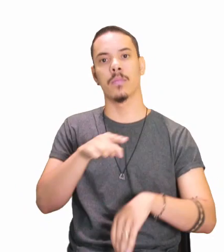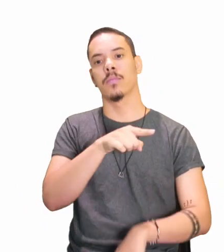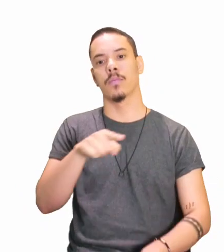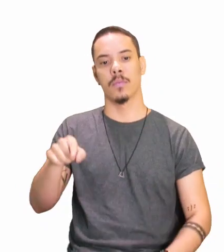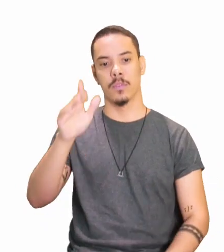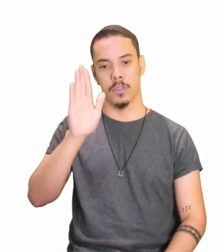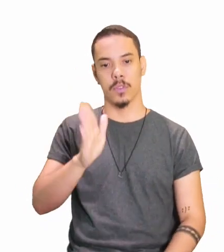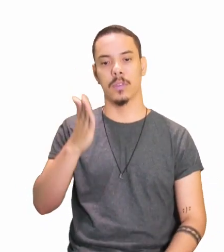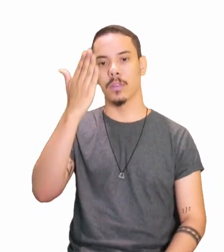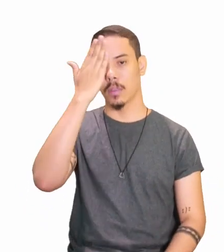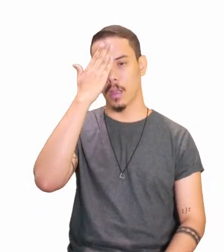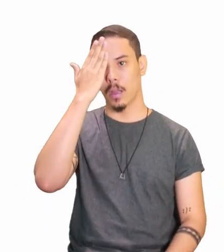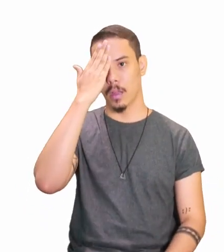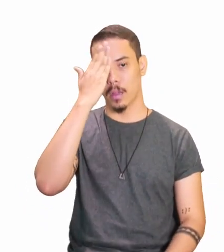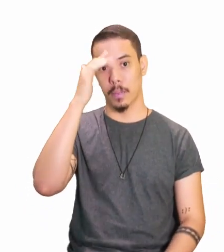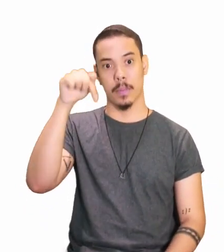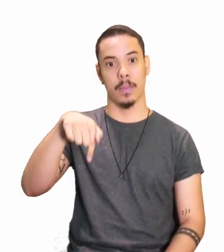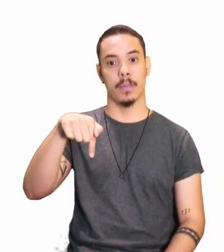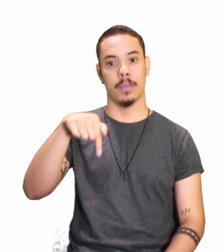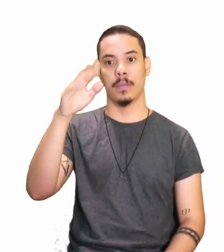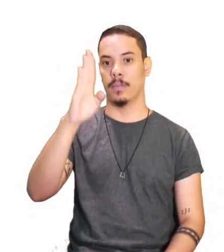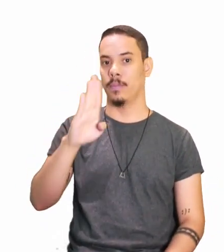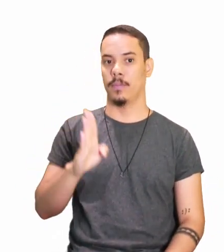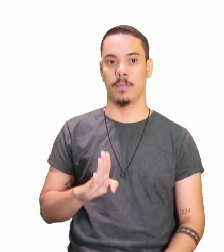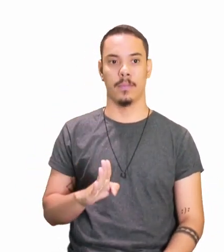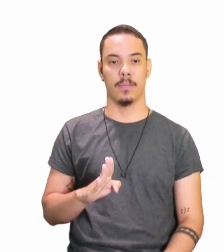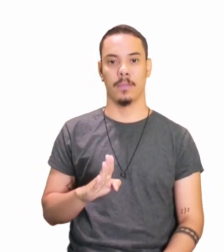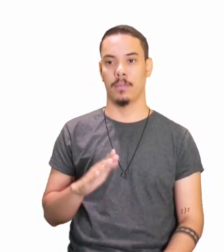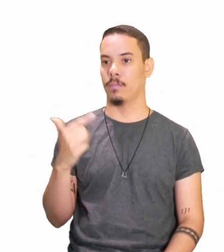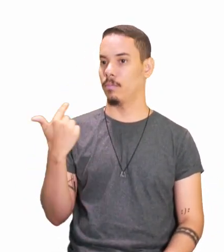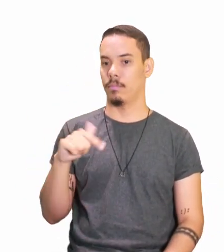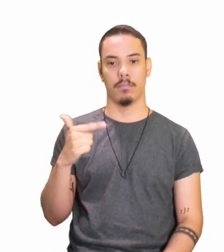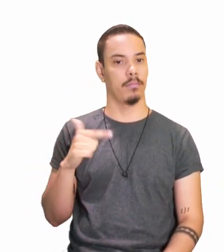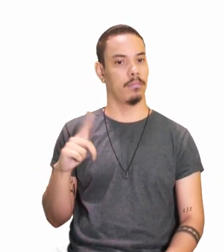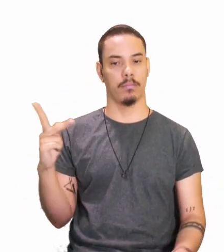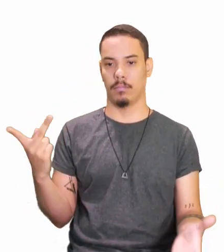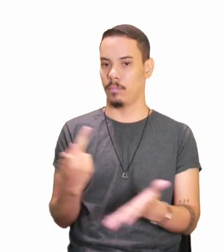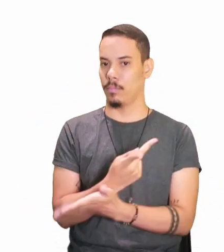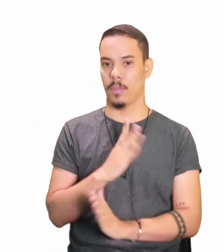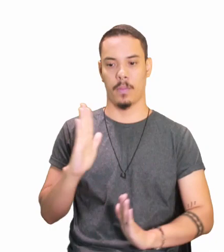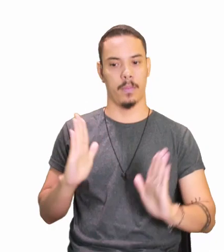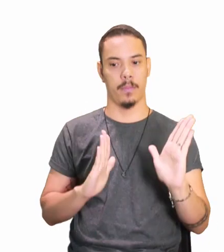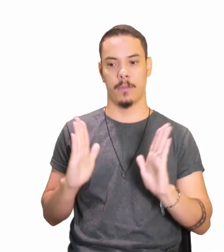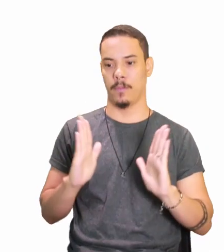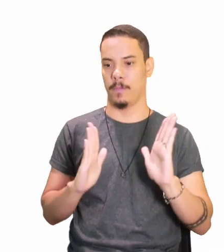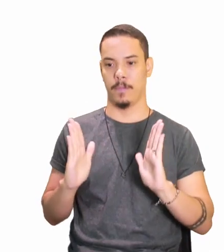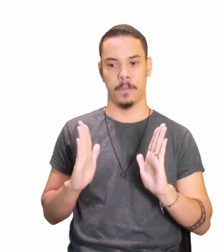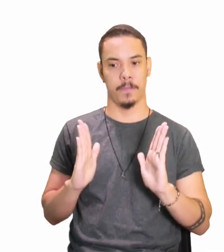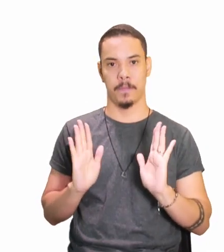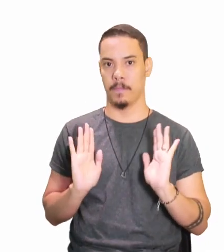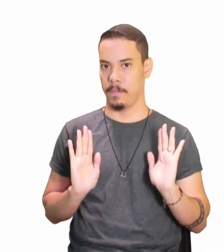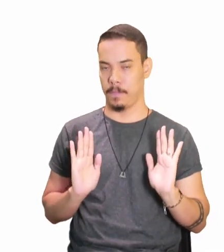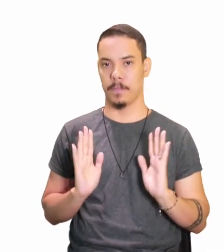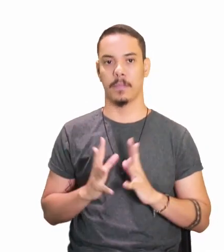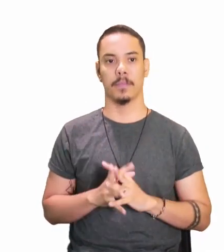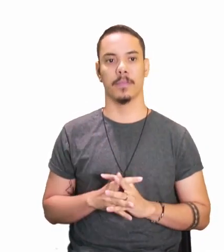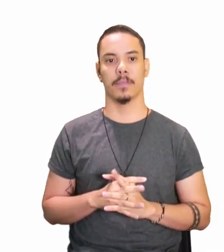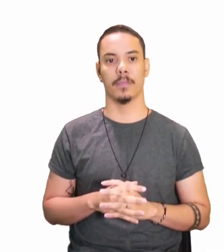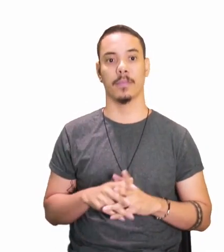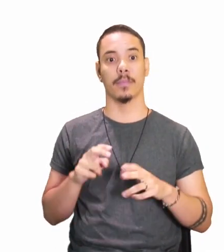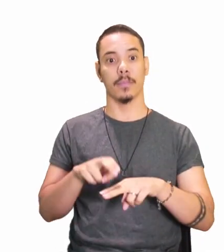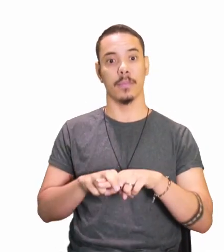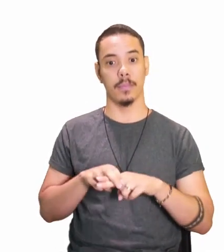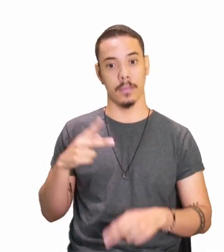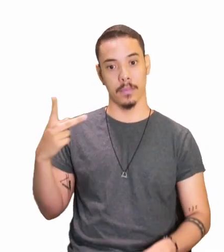sabe que aqui no Brasil não houve esse período, né? Não tem, tá certo? Então aqui